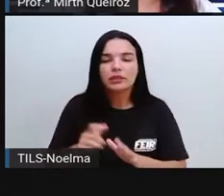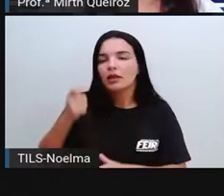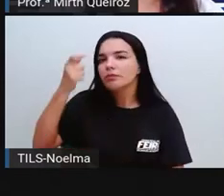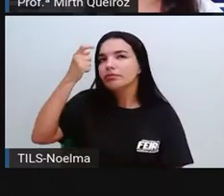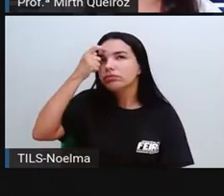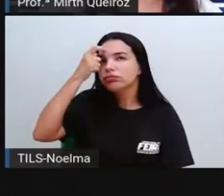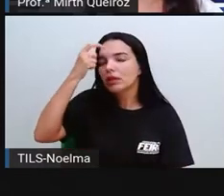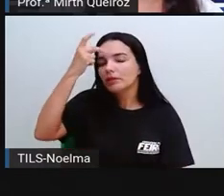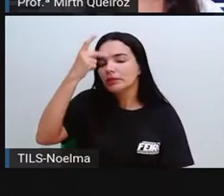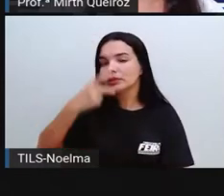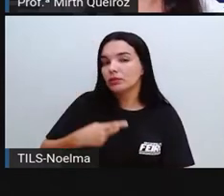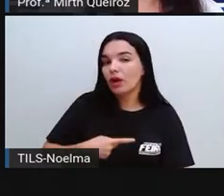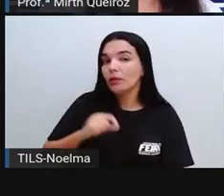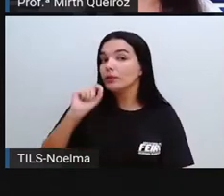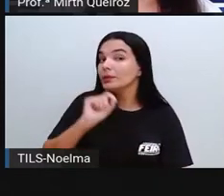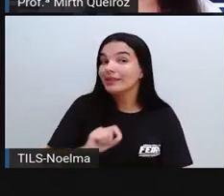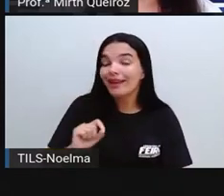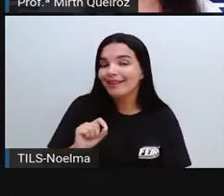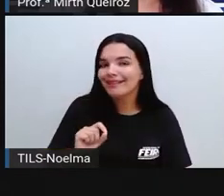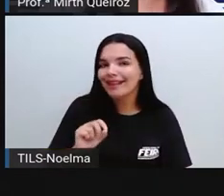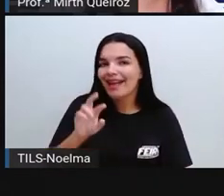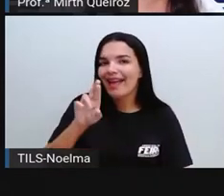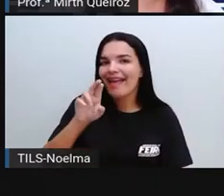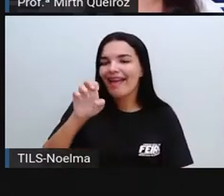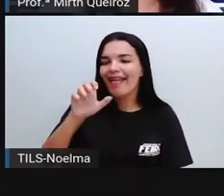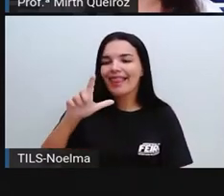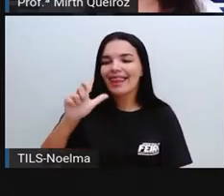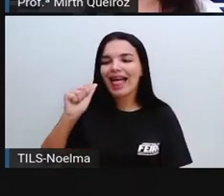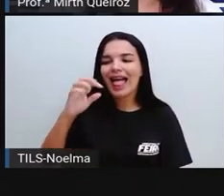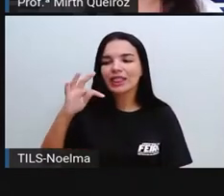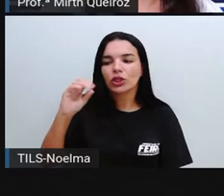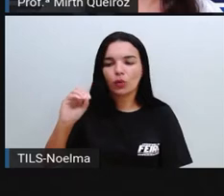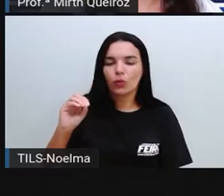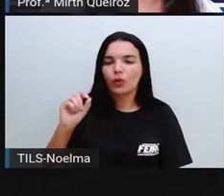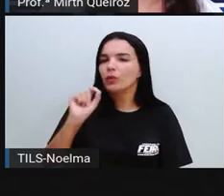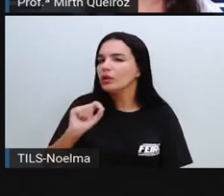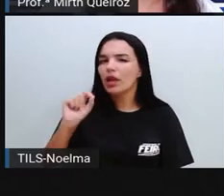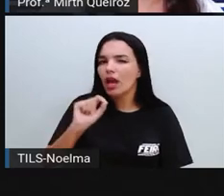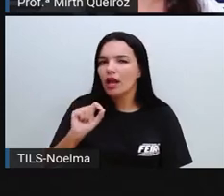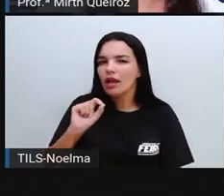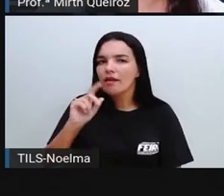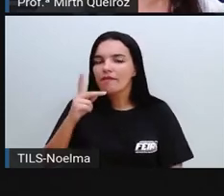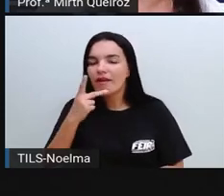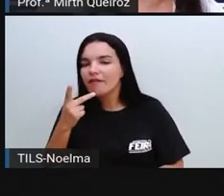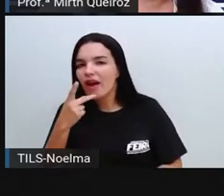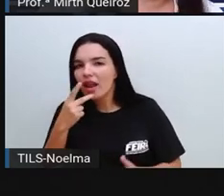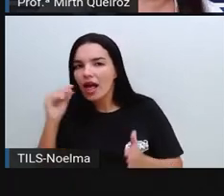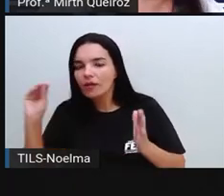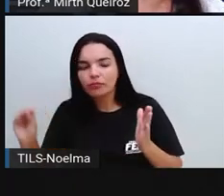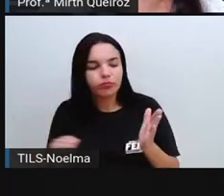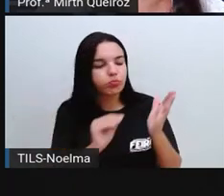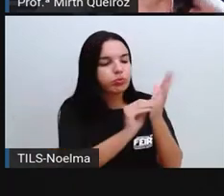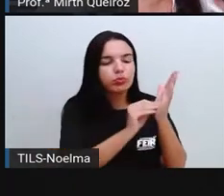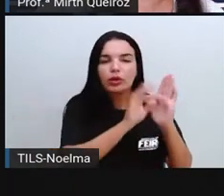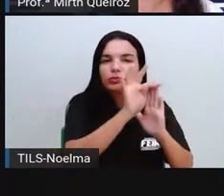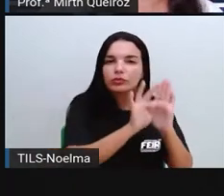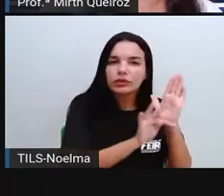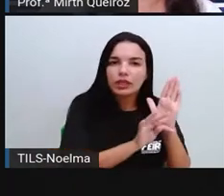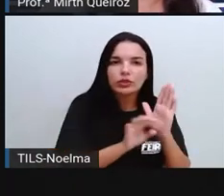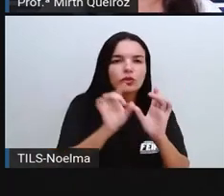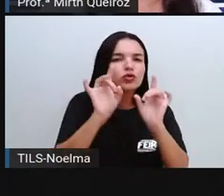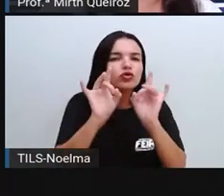pessoais vão descrever um fato, né? Uma situação, vai relatar